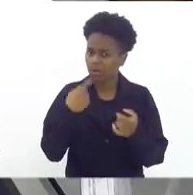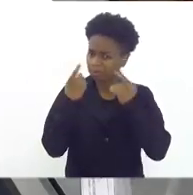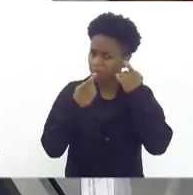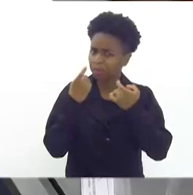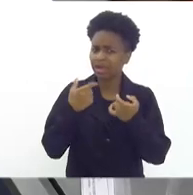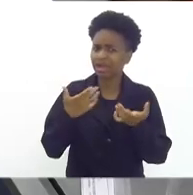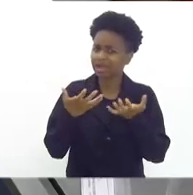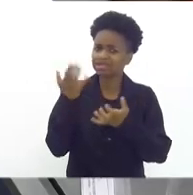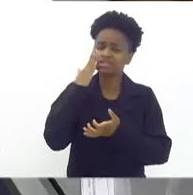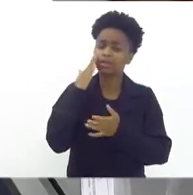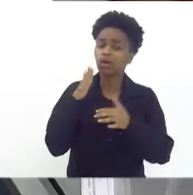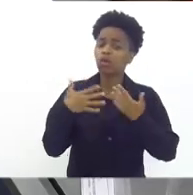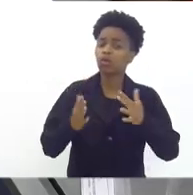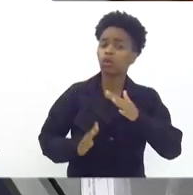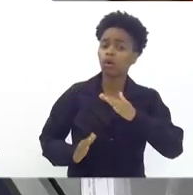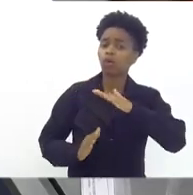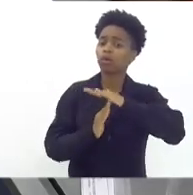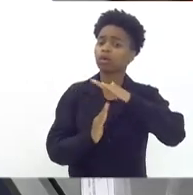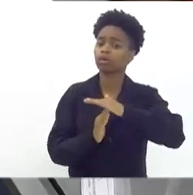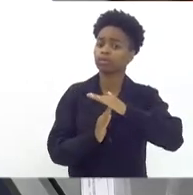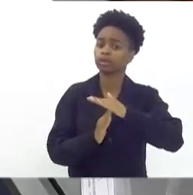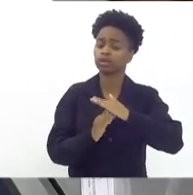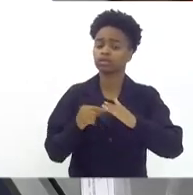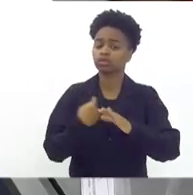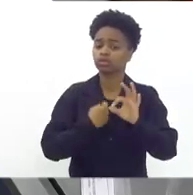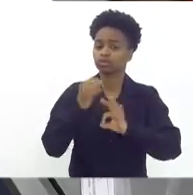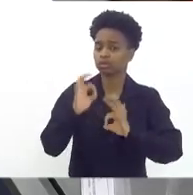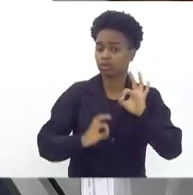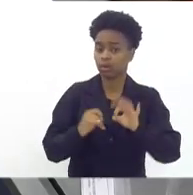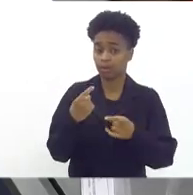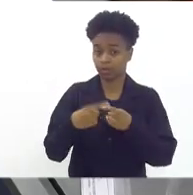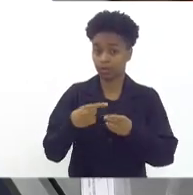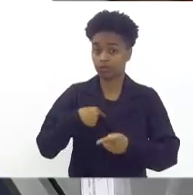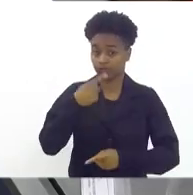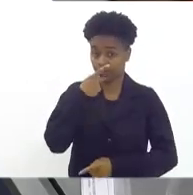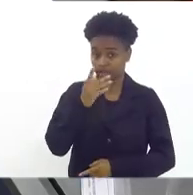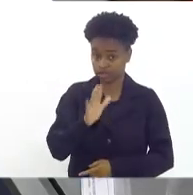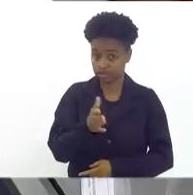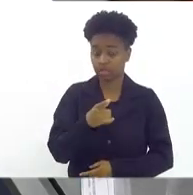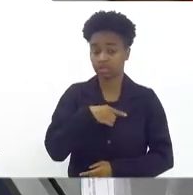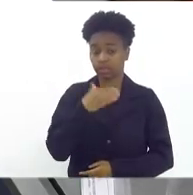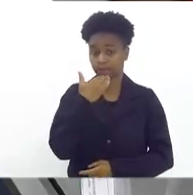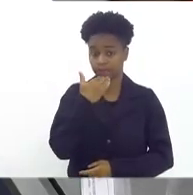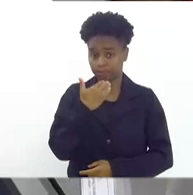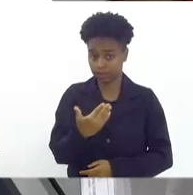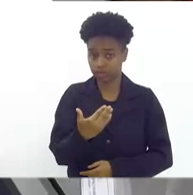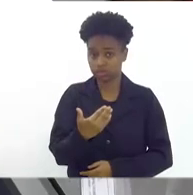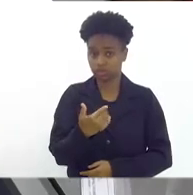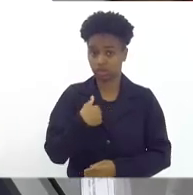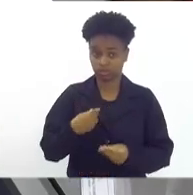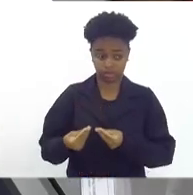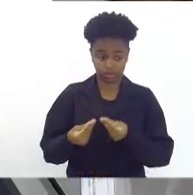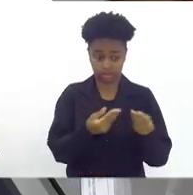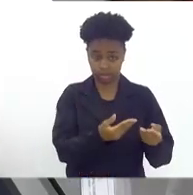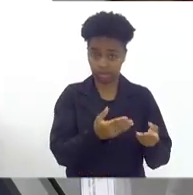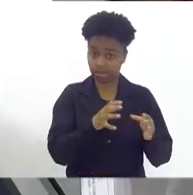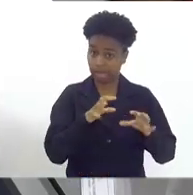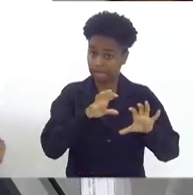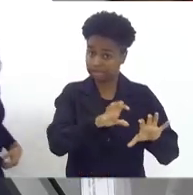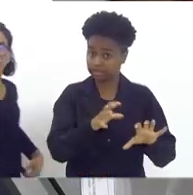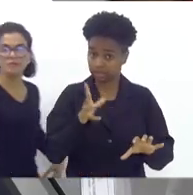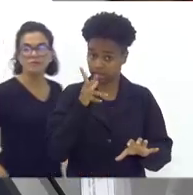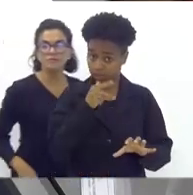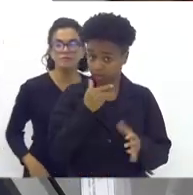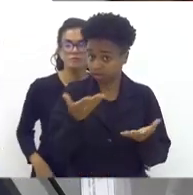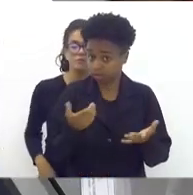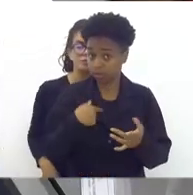prazo que a agência precisa ainda para poder normalizar porque como eu disse uma solicitação que eu levei tá dessa forma eu fico preocupado